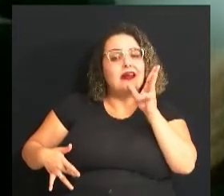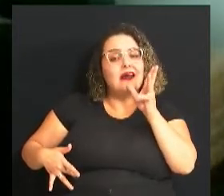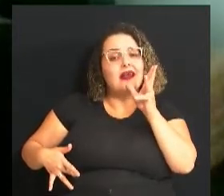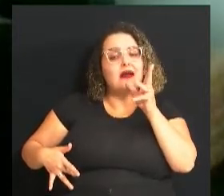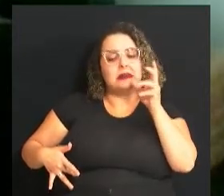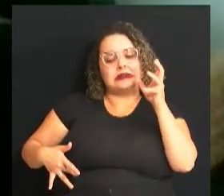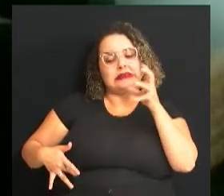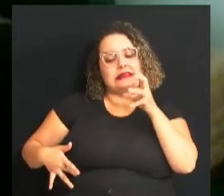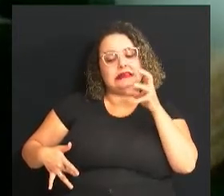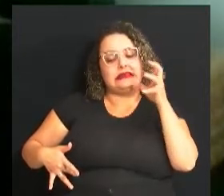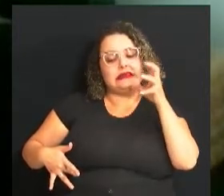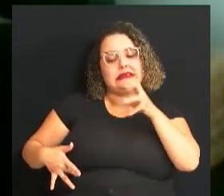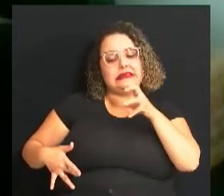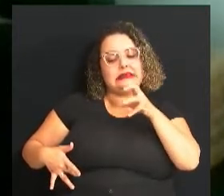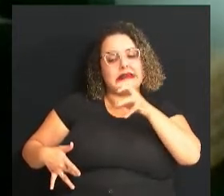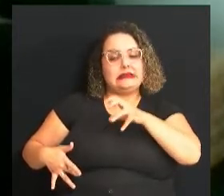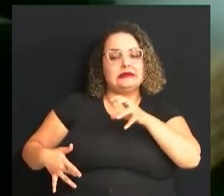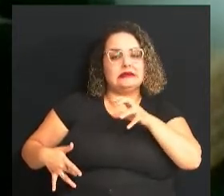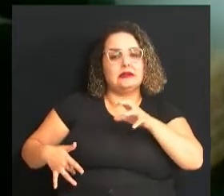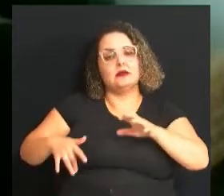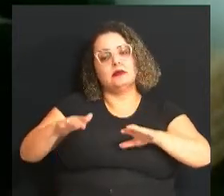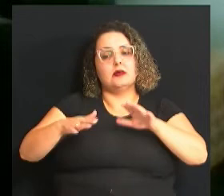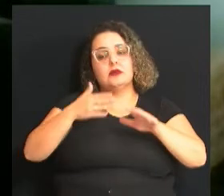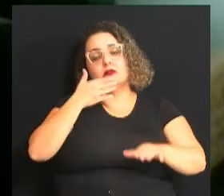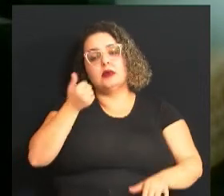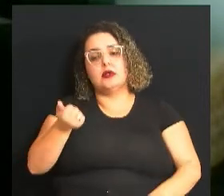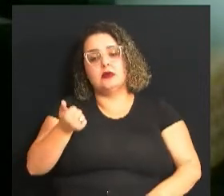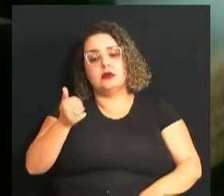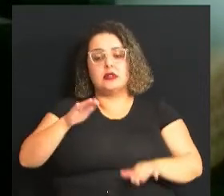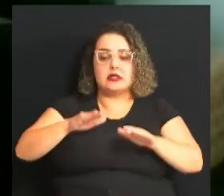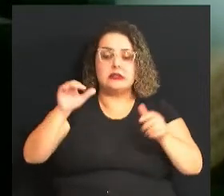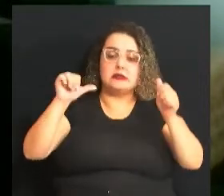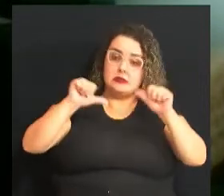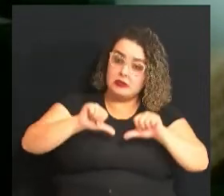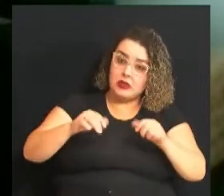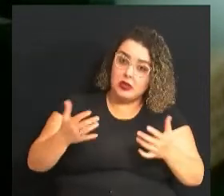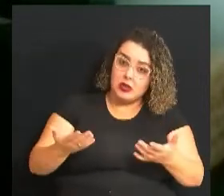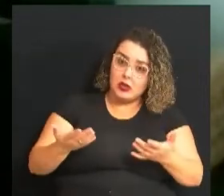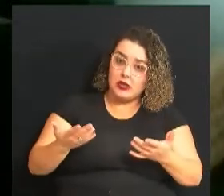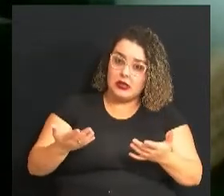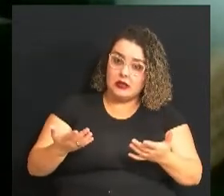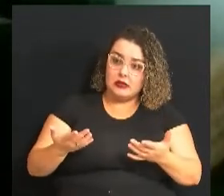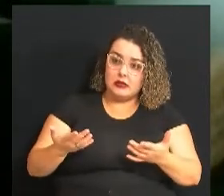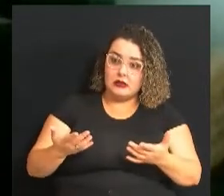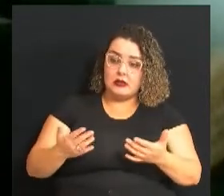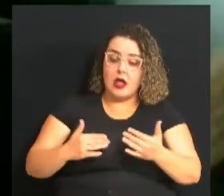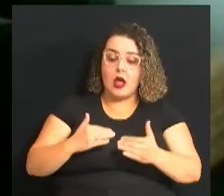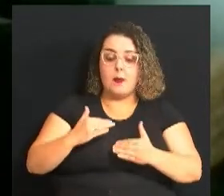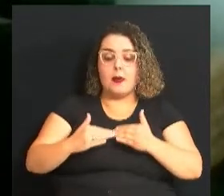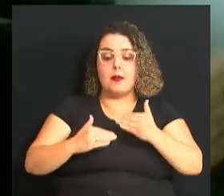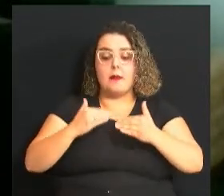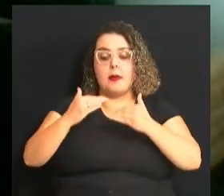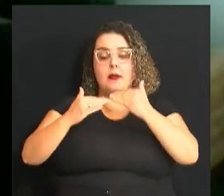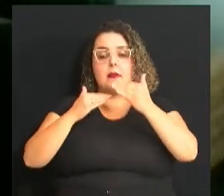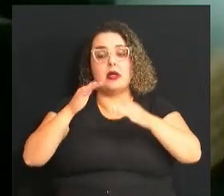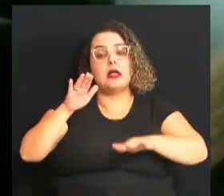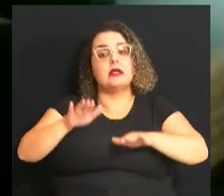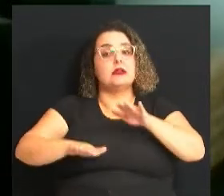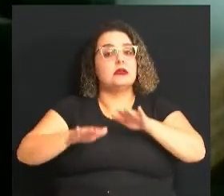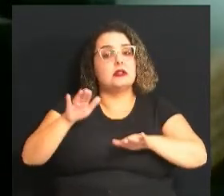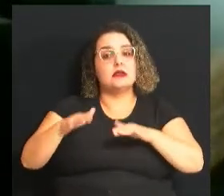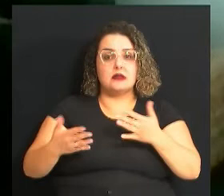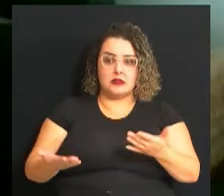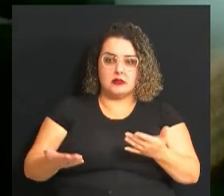tem períodos de melhora, às vezes tem períodos de piora. Então, a evolução depende e muda de indivíduo